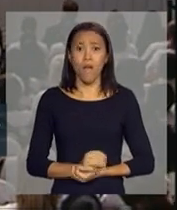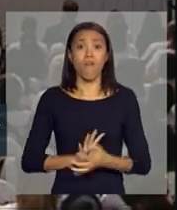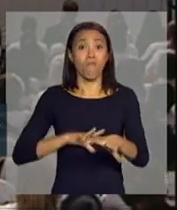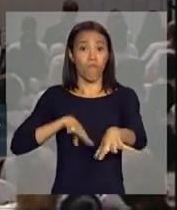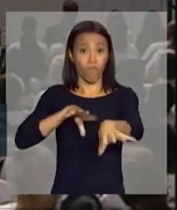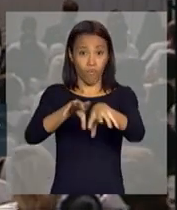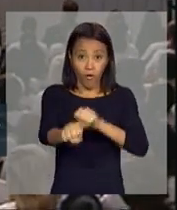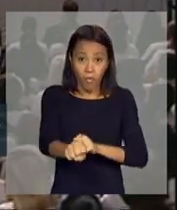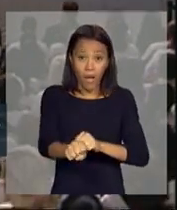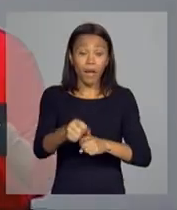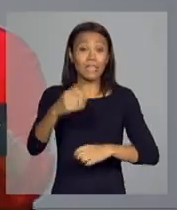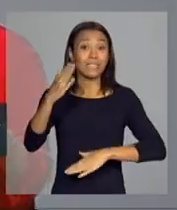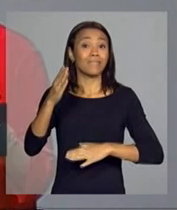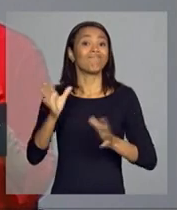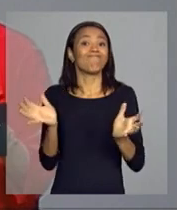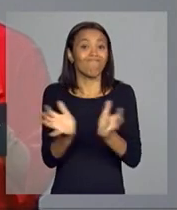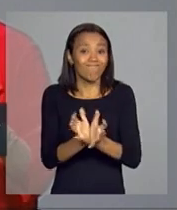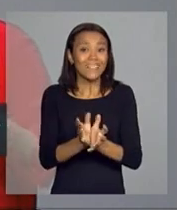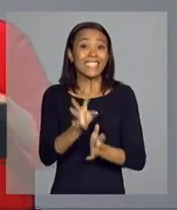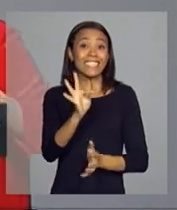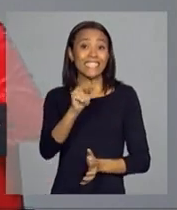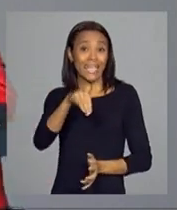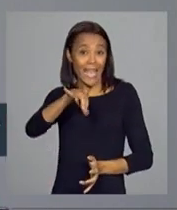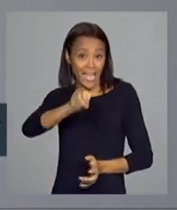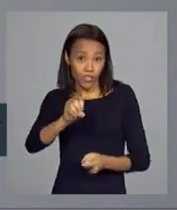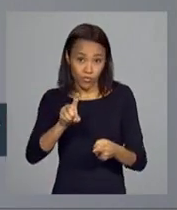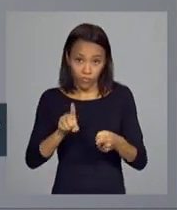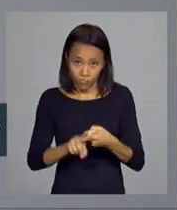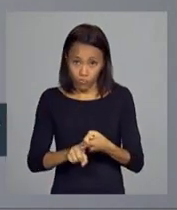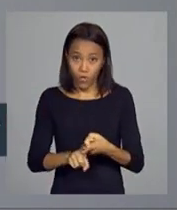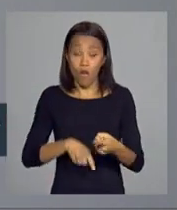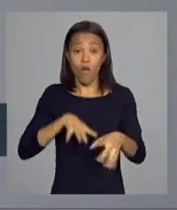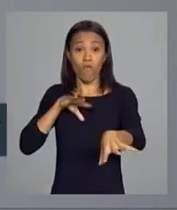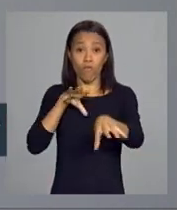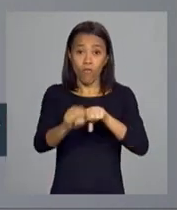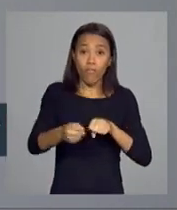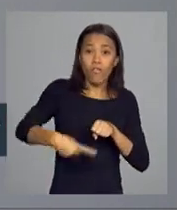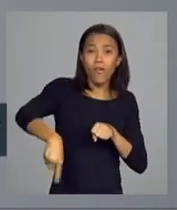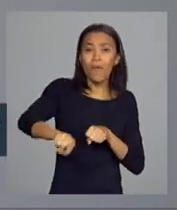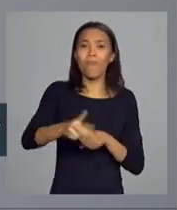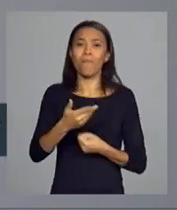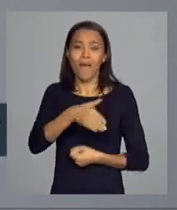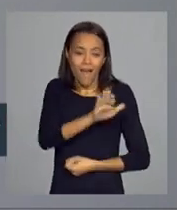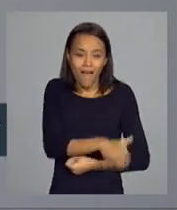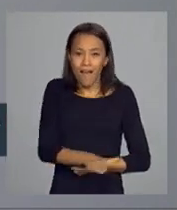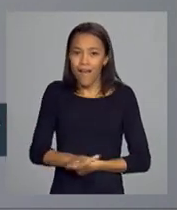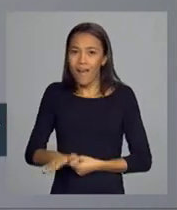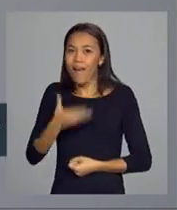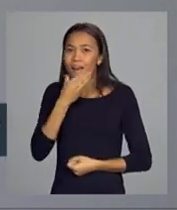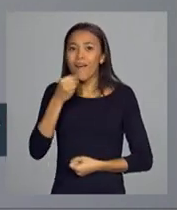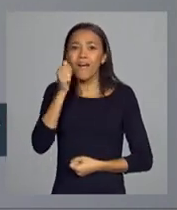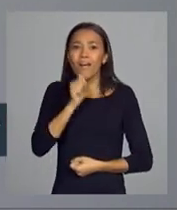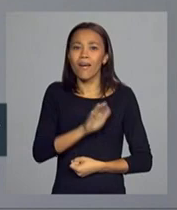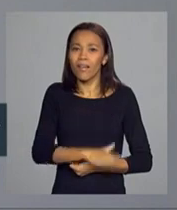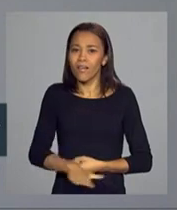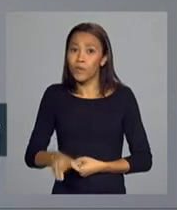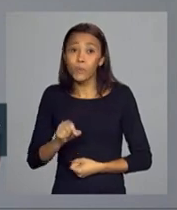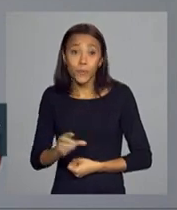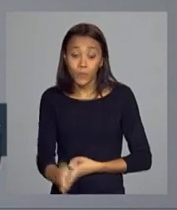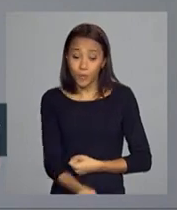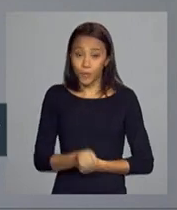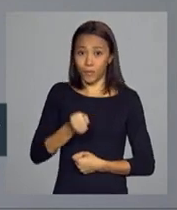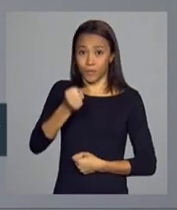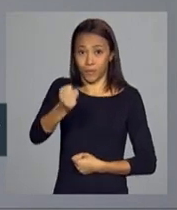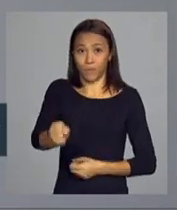Formar tecnicamente, formar os brasileirinhos e as brasileirinhas, colocando-os